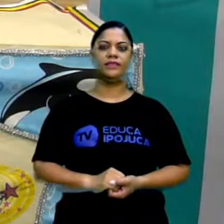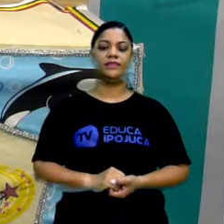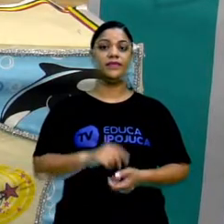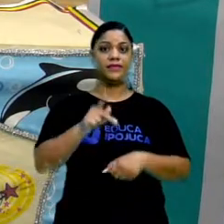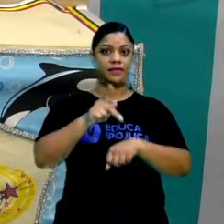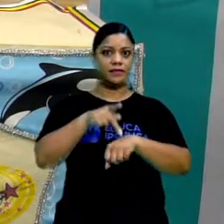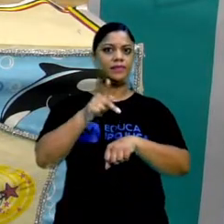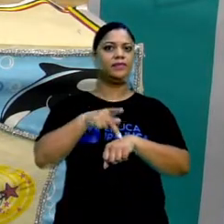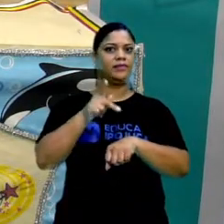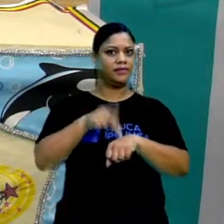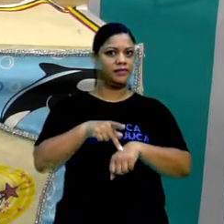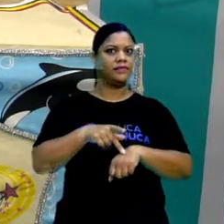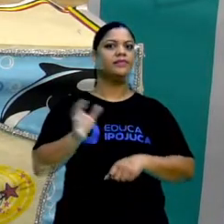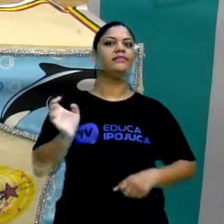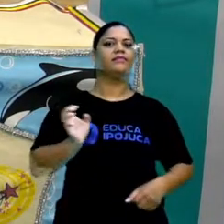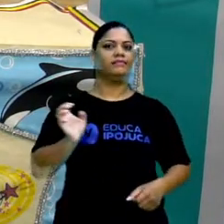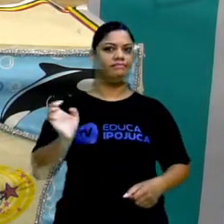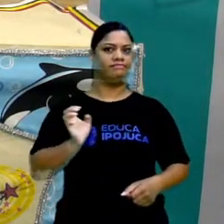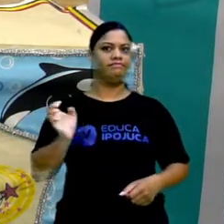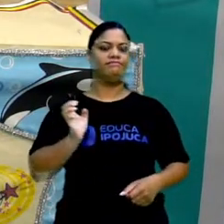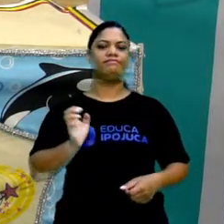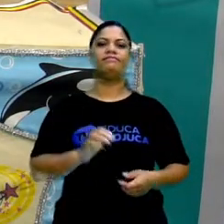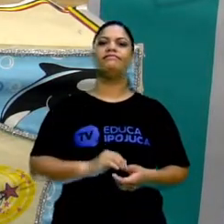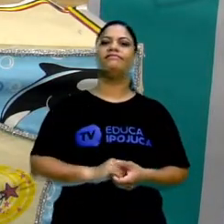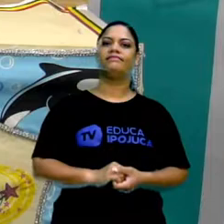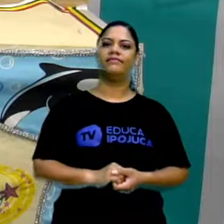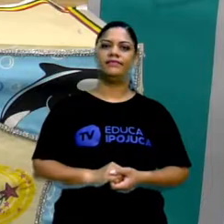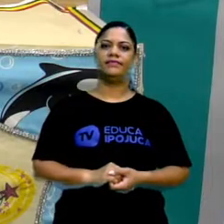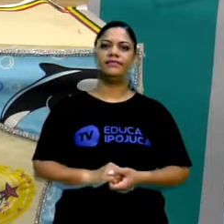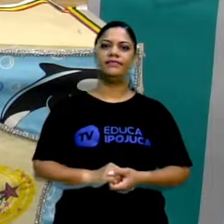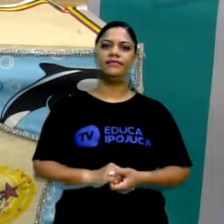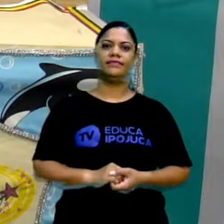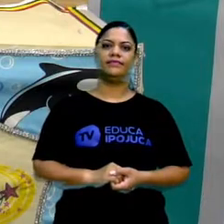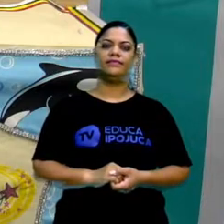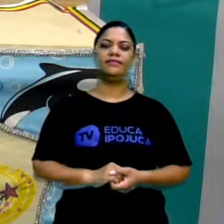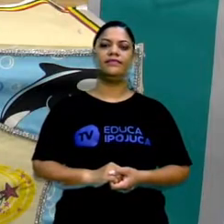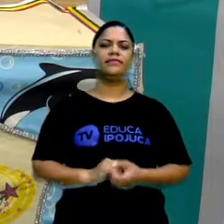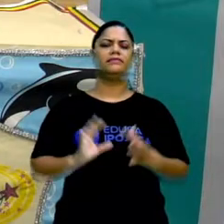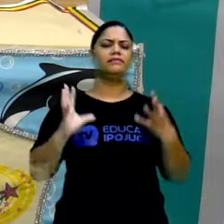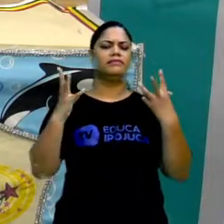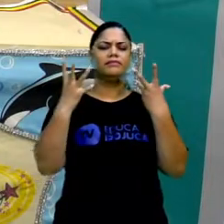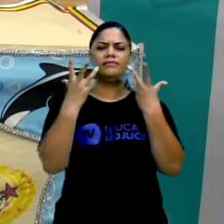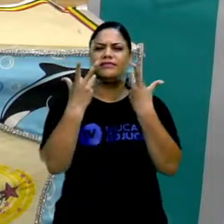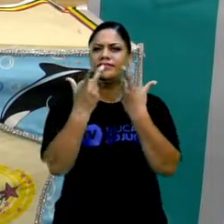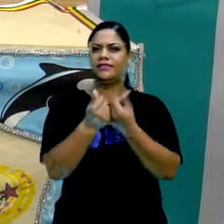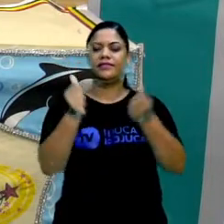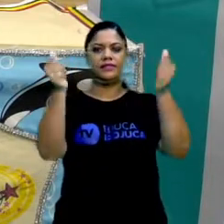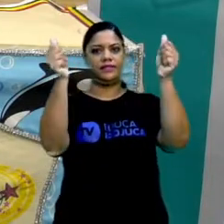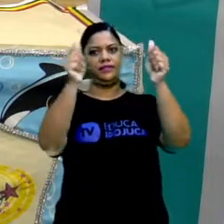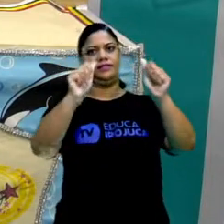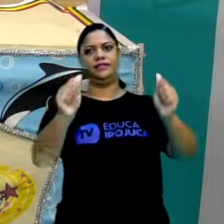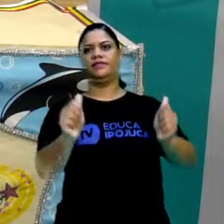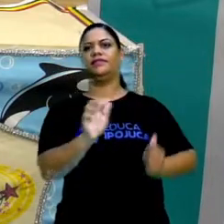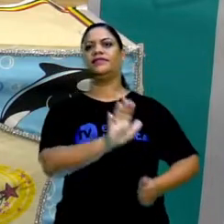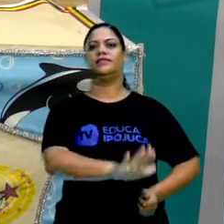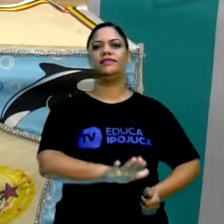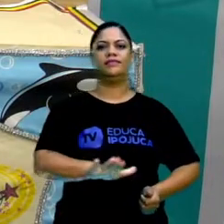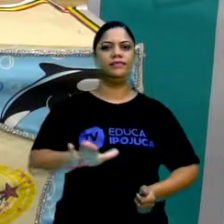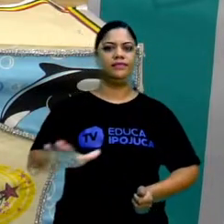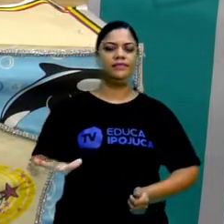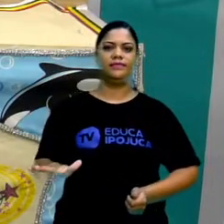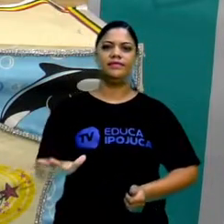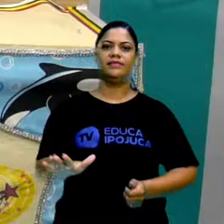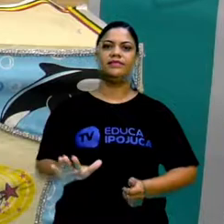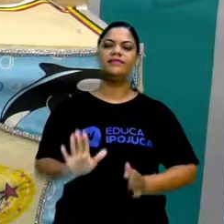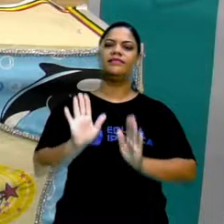uma pedra preciosa, tá, leiturinha? Ah, tá. Muito bonita a estátua. Muito bonita, crianças. E